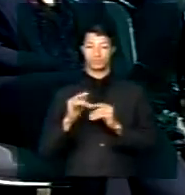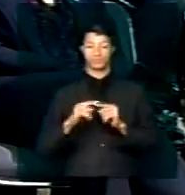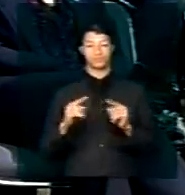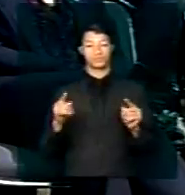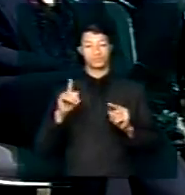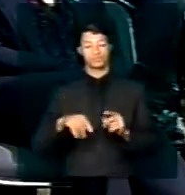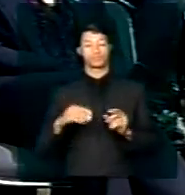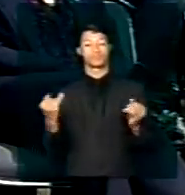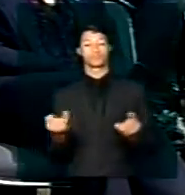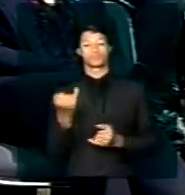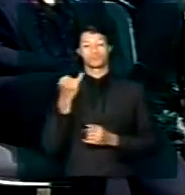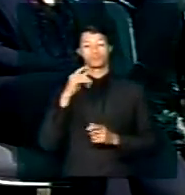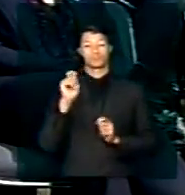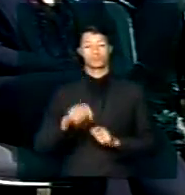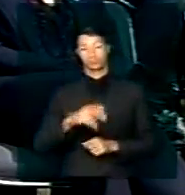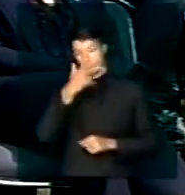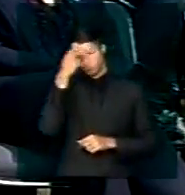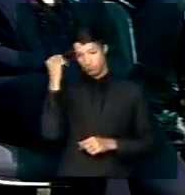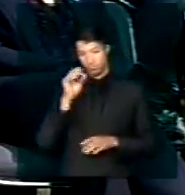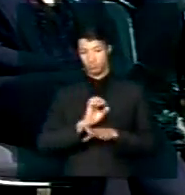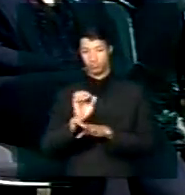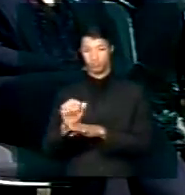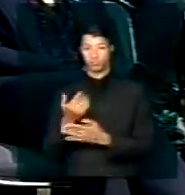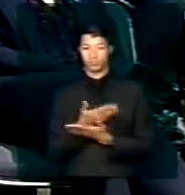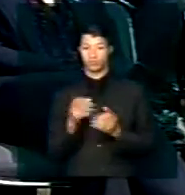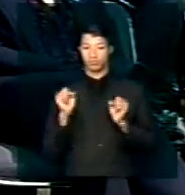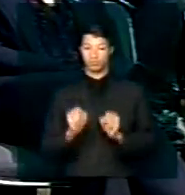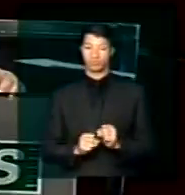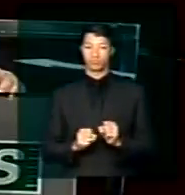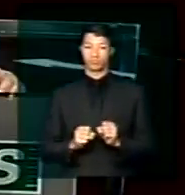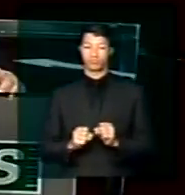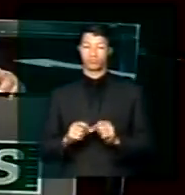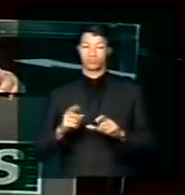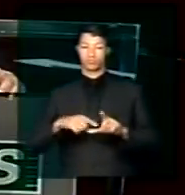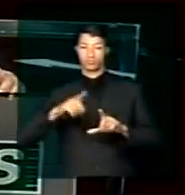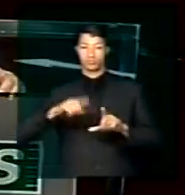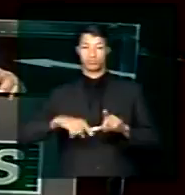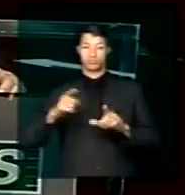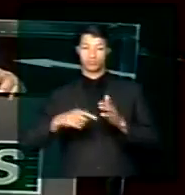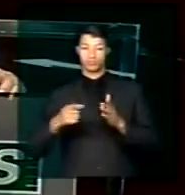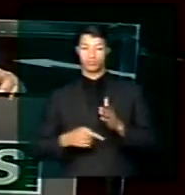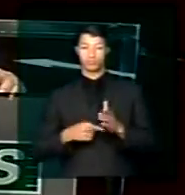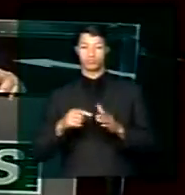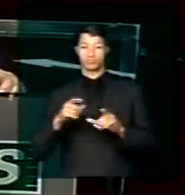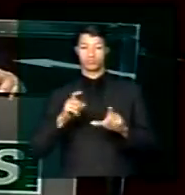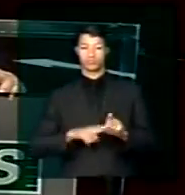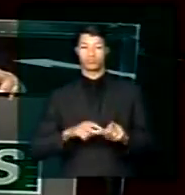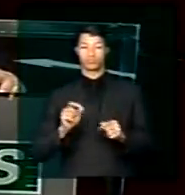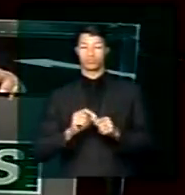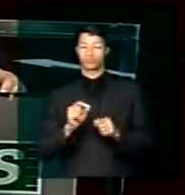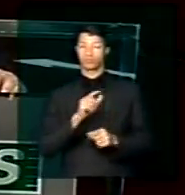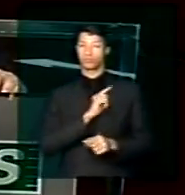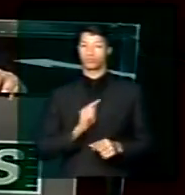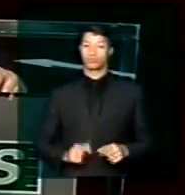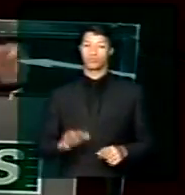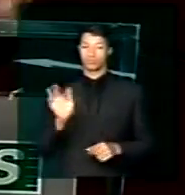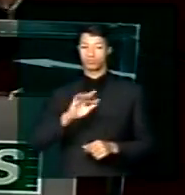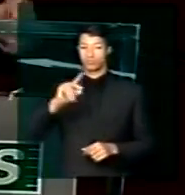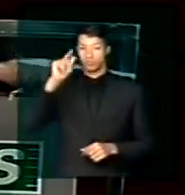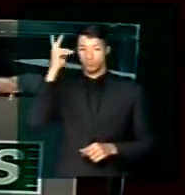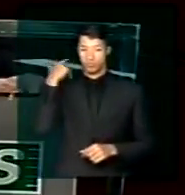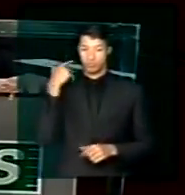mas é extremamente necessário para as prefeituras e estados que a gente possa repactuar os índices de correção das dívidas pactuadas com o governo federal no